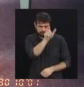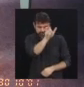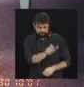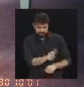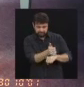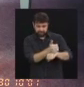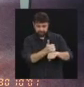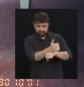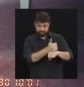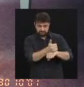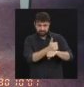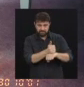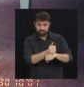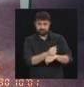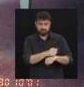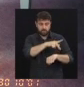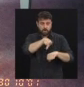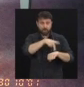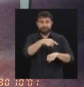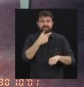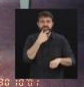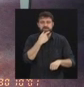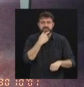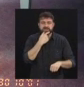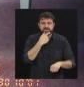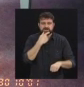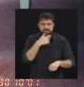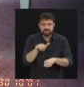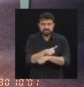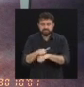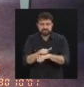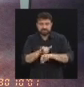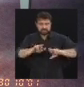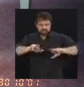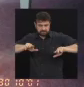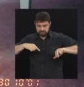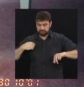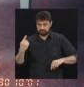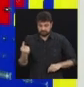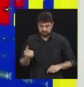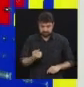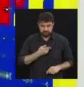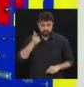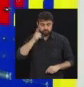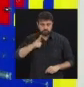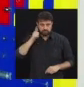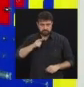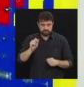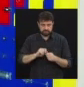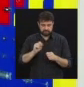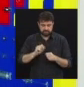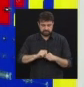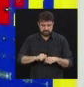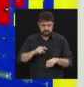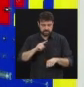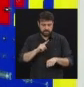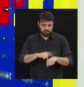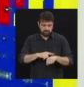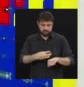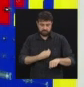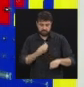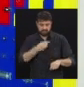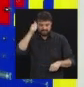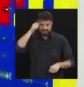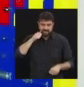especialista na Inglaterra, né, que tinha uma técnica alternativa que a gente conseguiu aplicar durante algum período